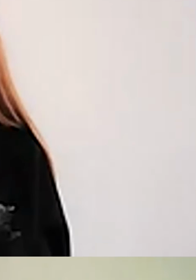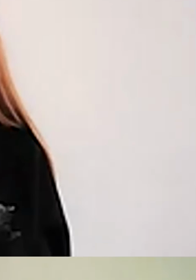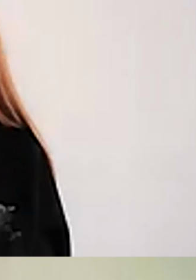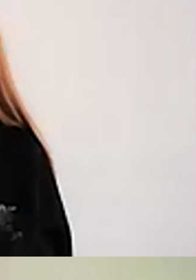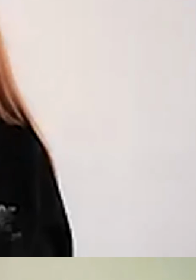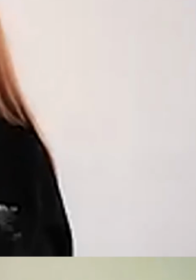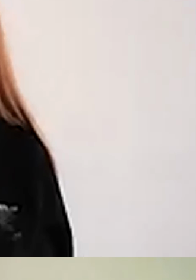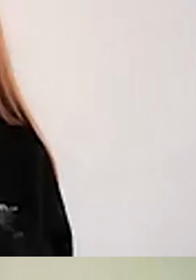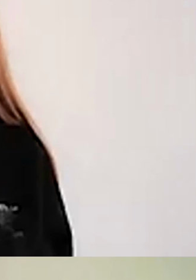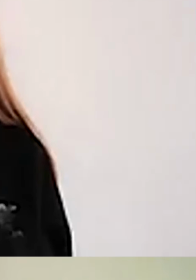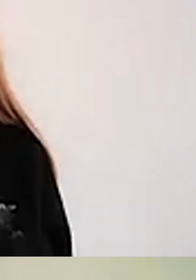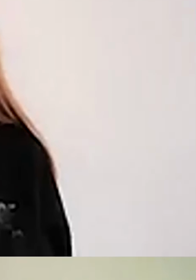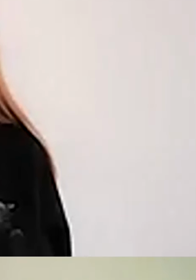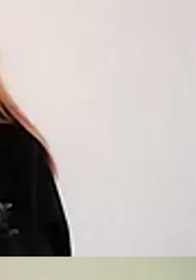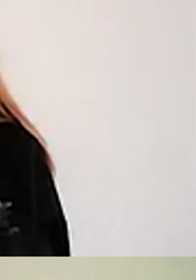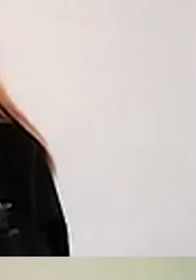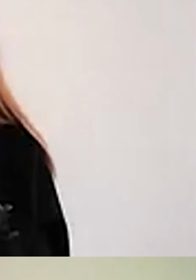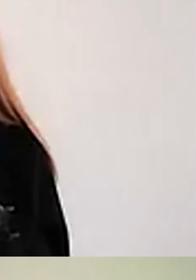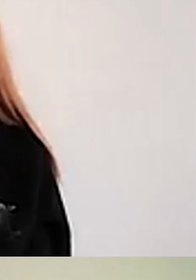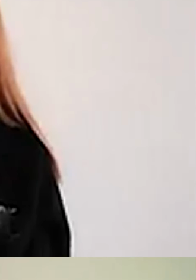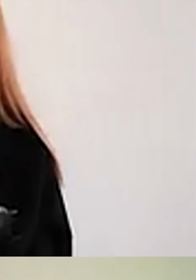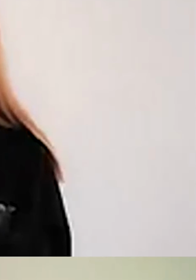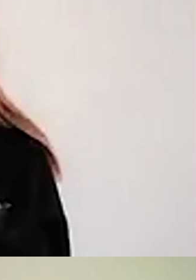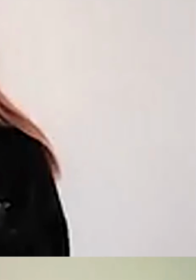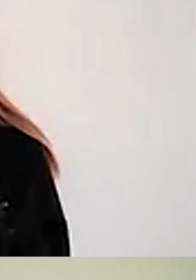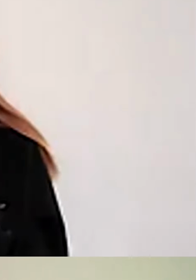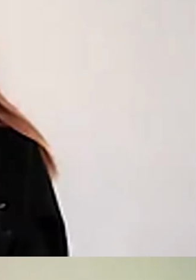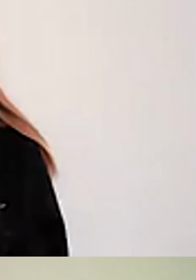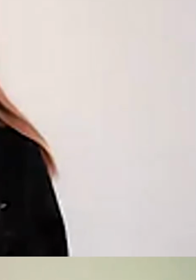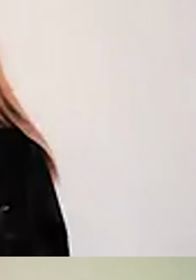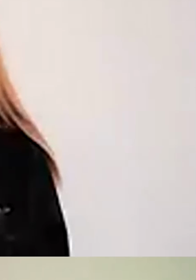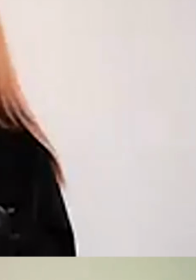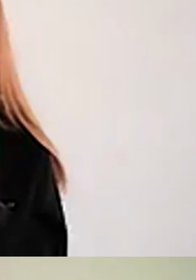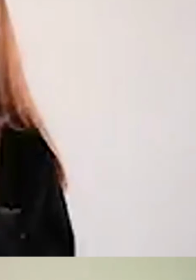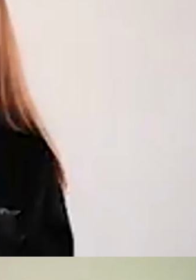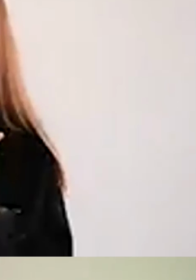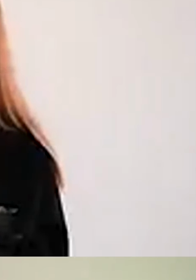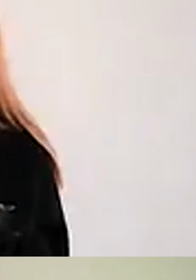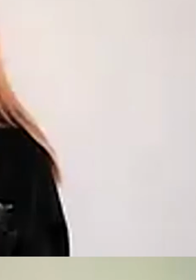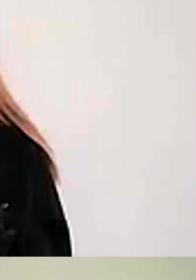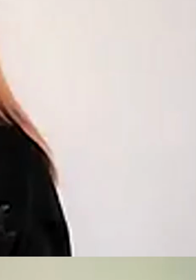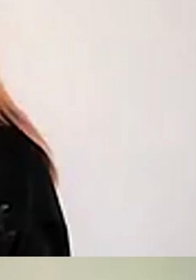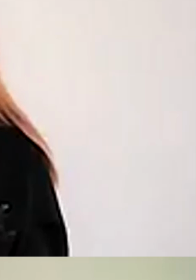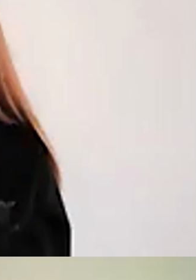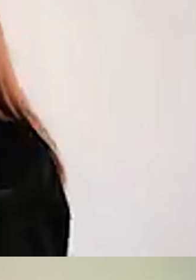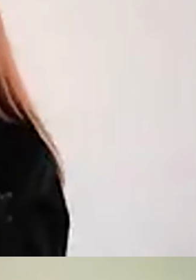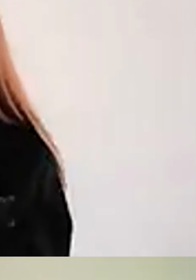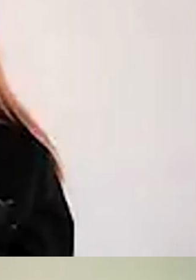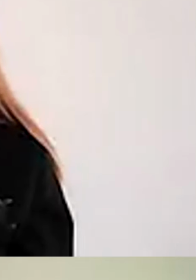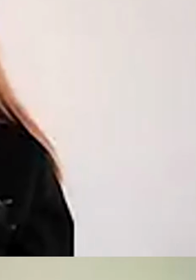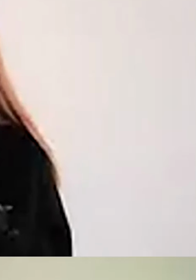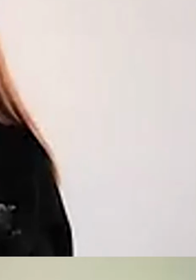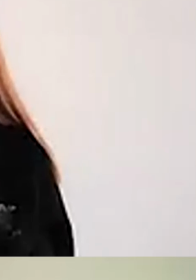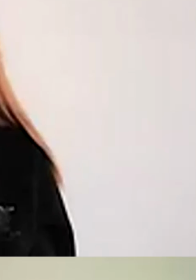conseguir era capaz de ser melhor. Eu posso tentar partilhar, que para não atrasar mais a sessão.